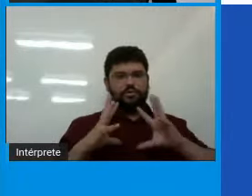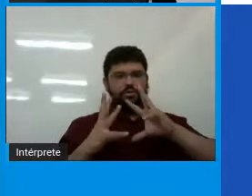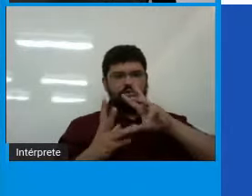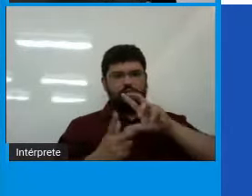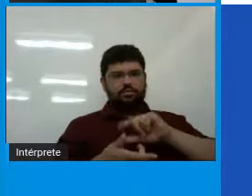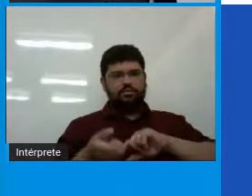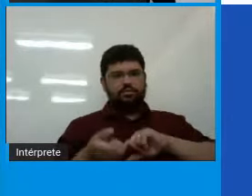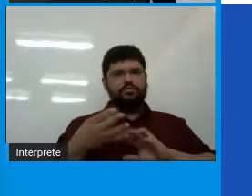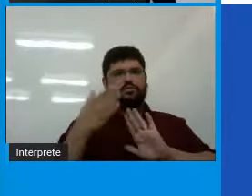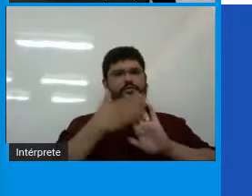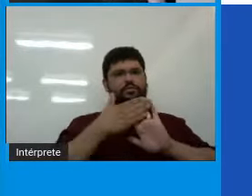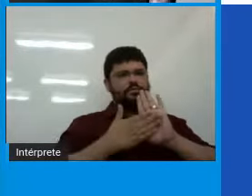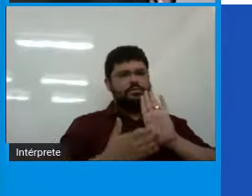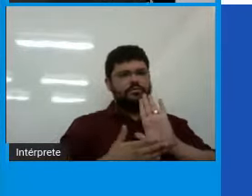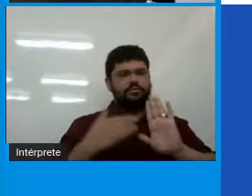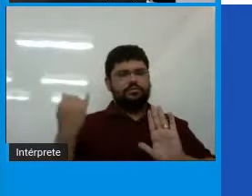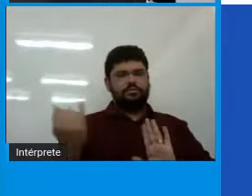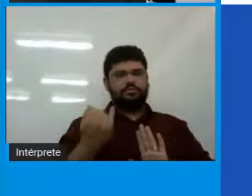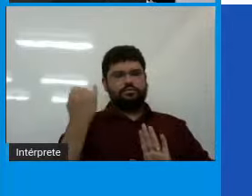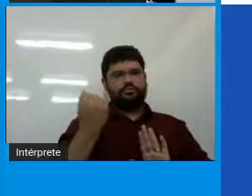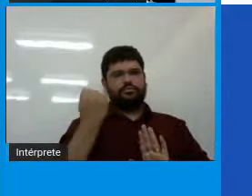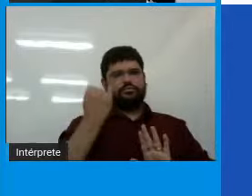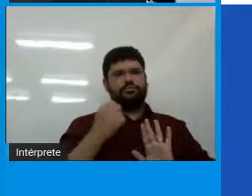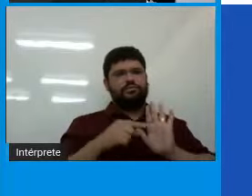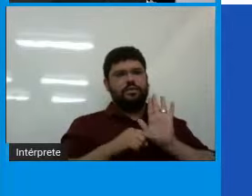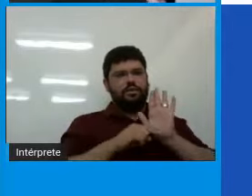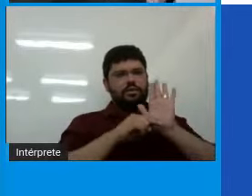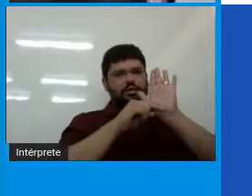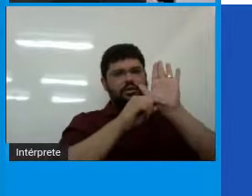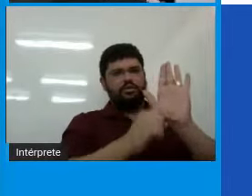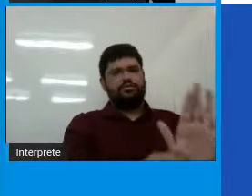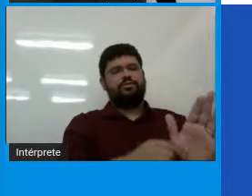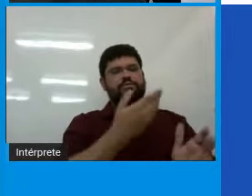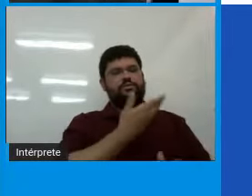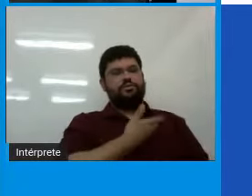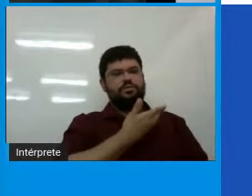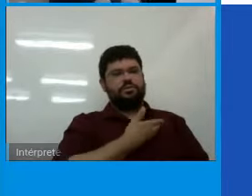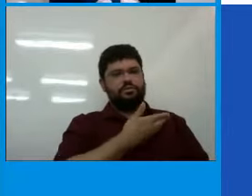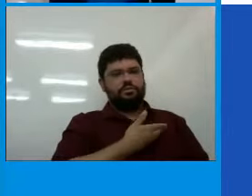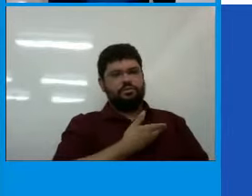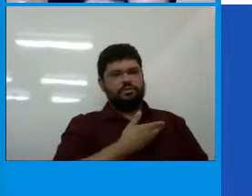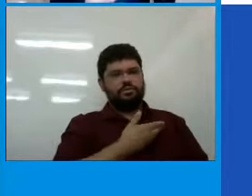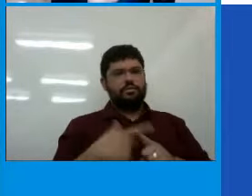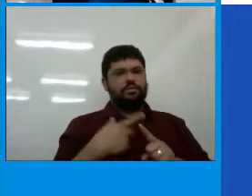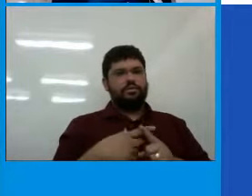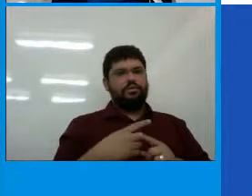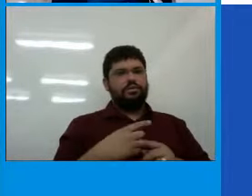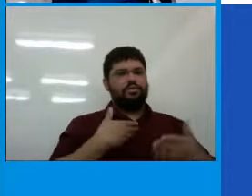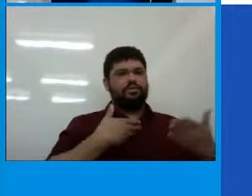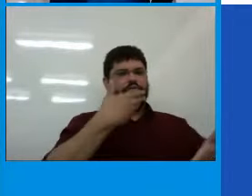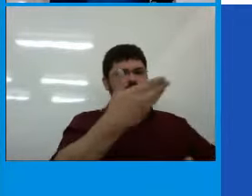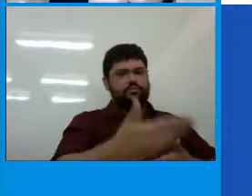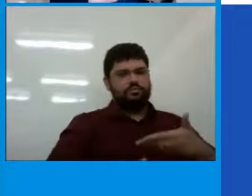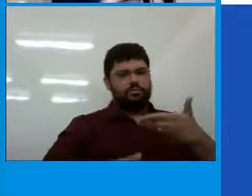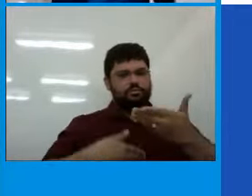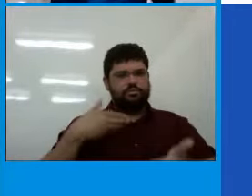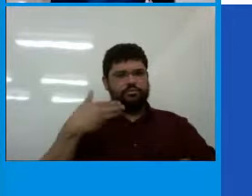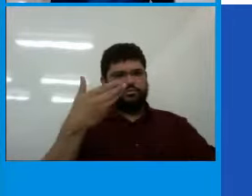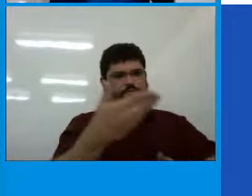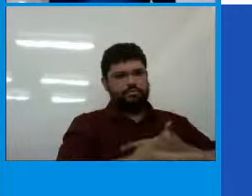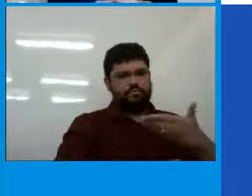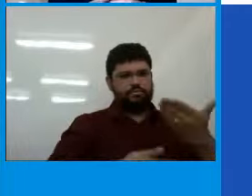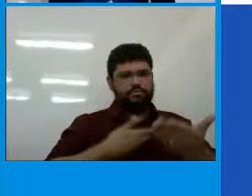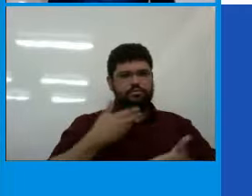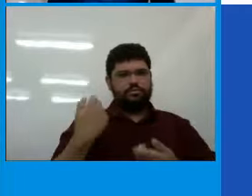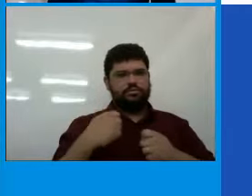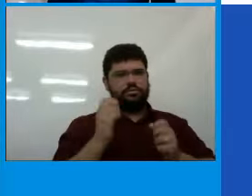planejamento é fundamental. Ajude os colegas. Ao ajudar, você também está aprendendo no uso das plataformas, no uso da